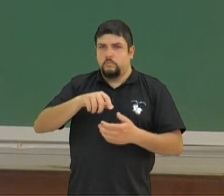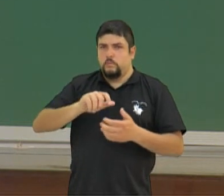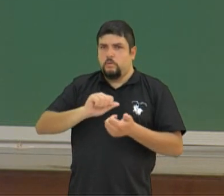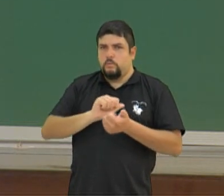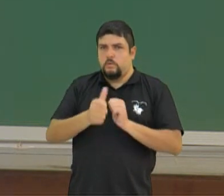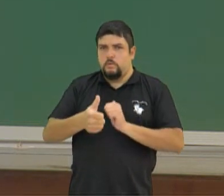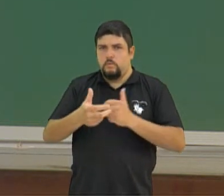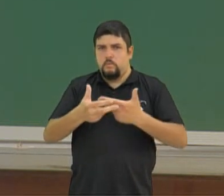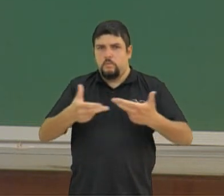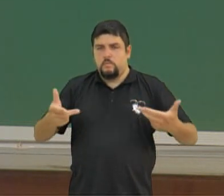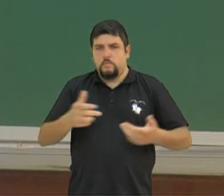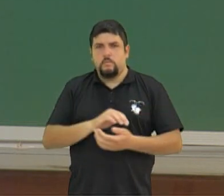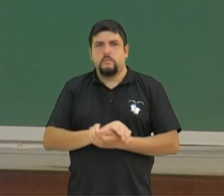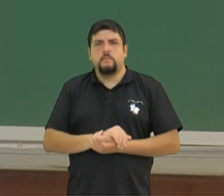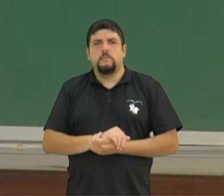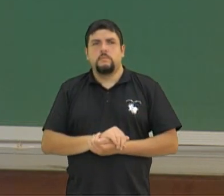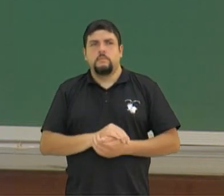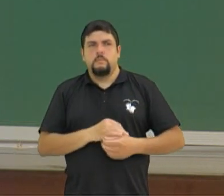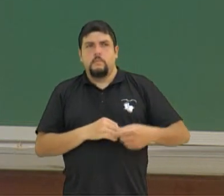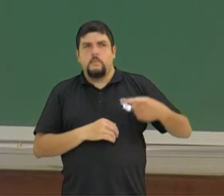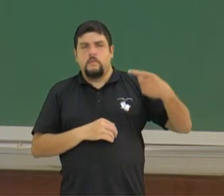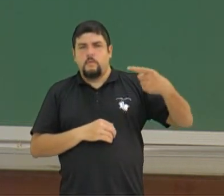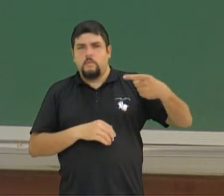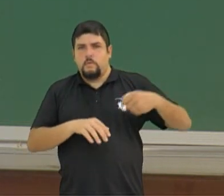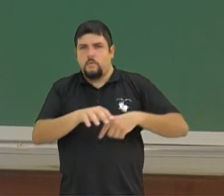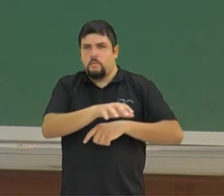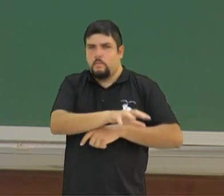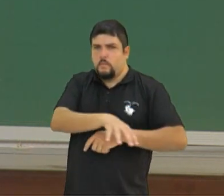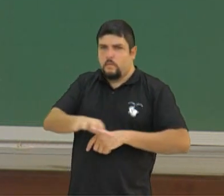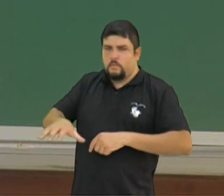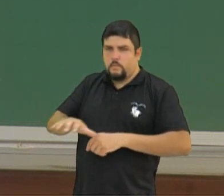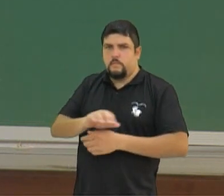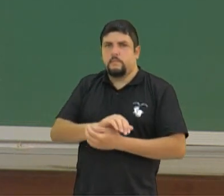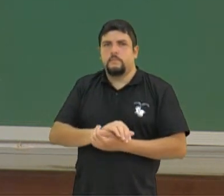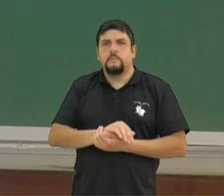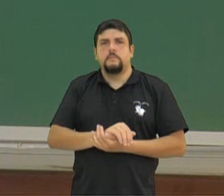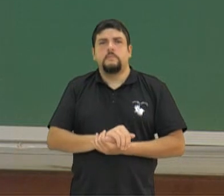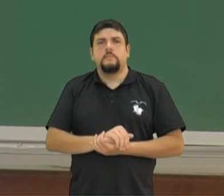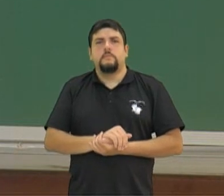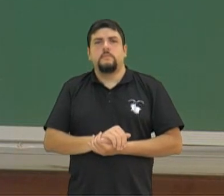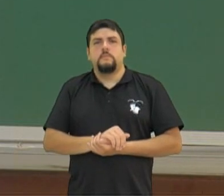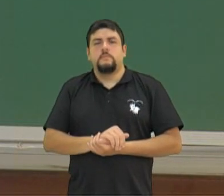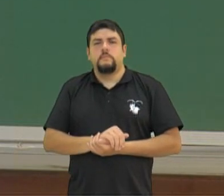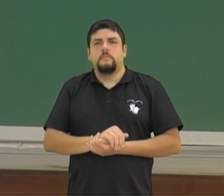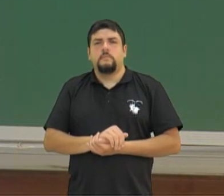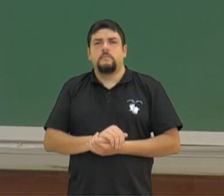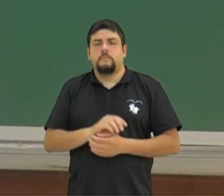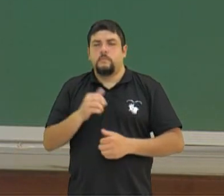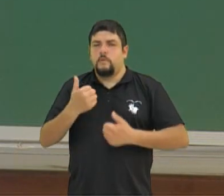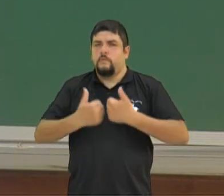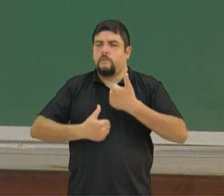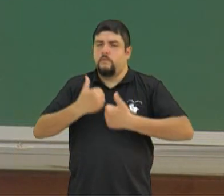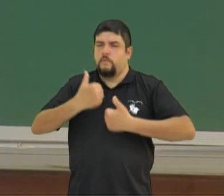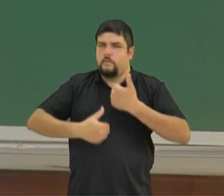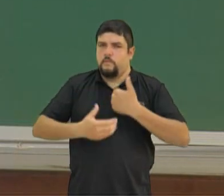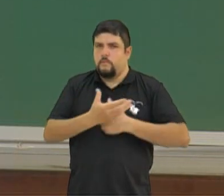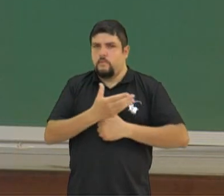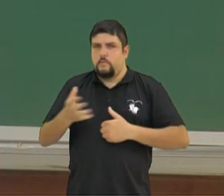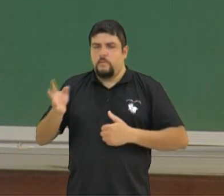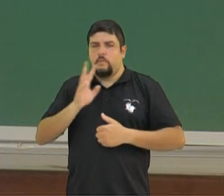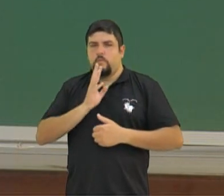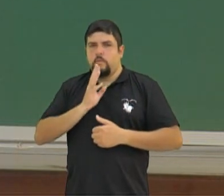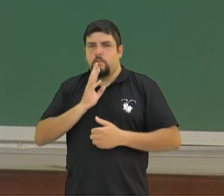El baloncesto, ou basquete, el futebol, bem conhecido e amado de todos,